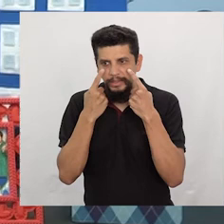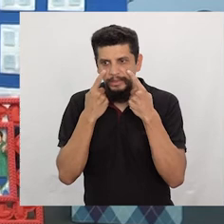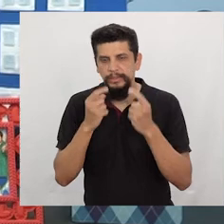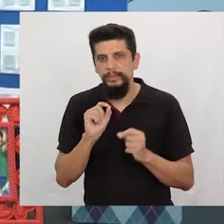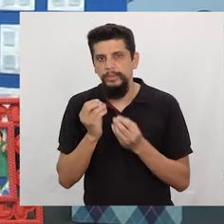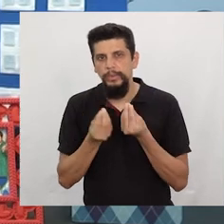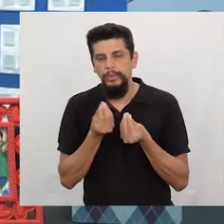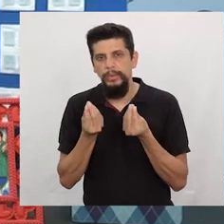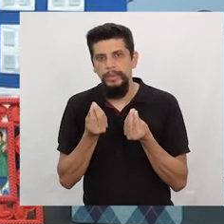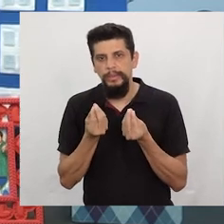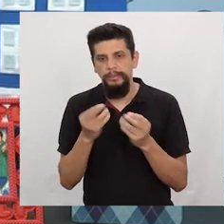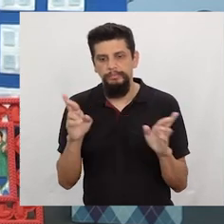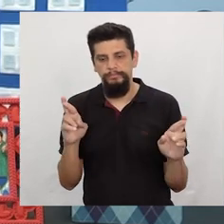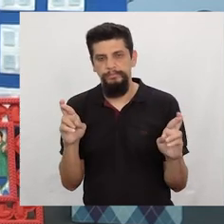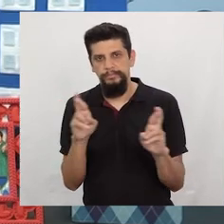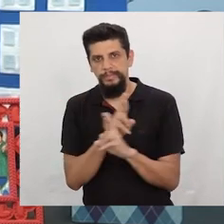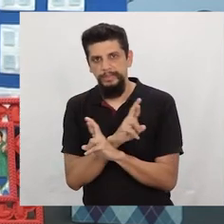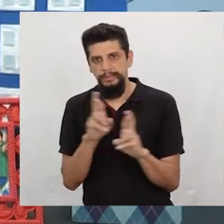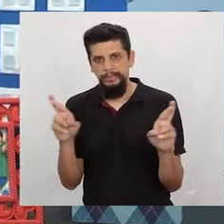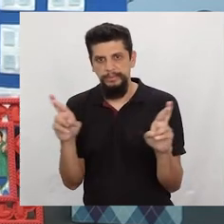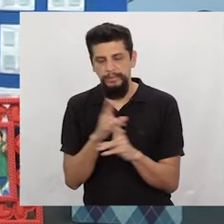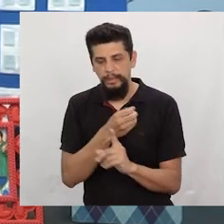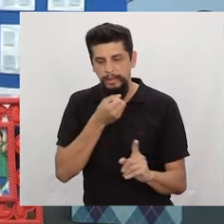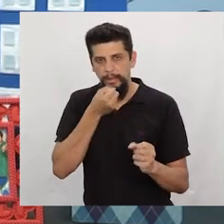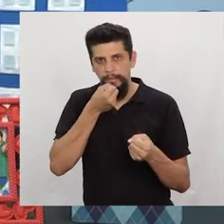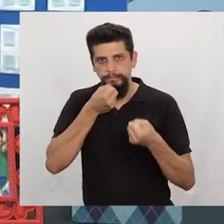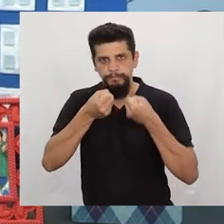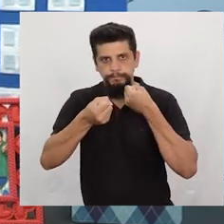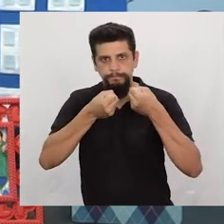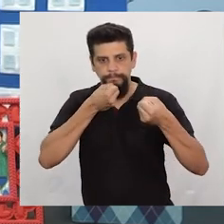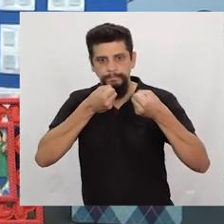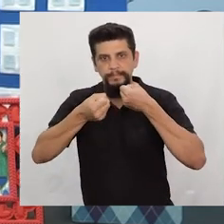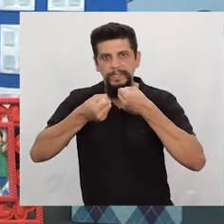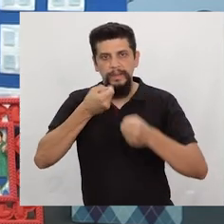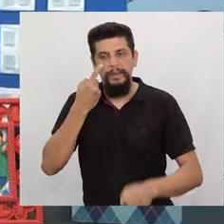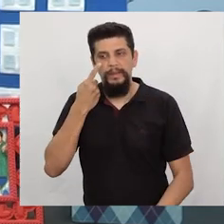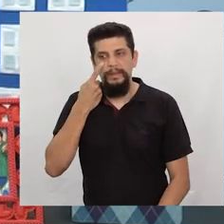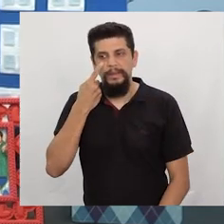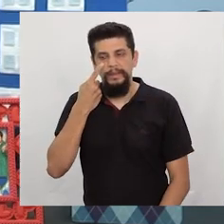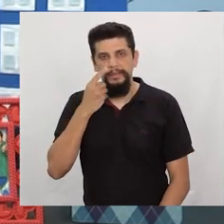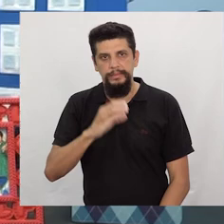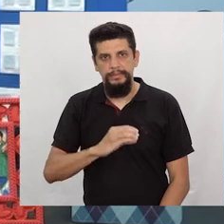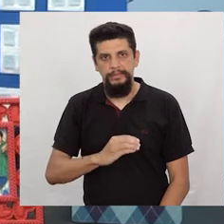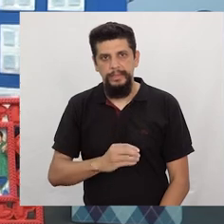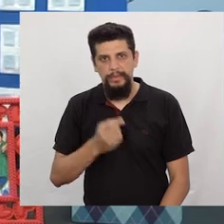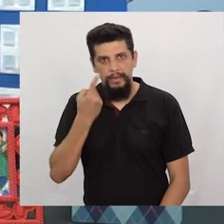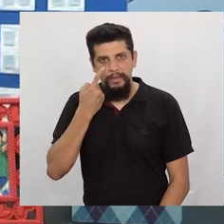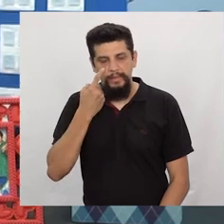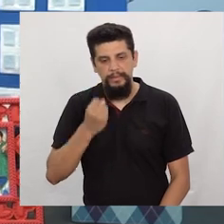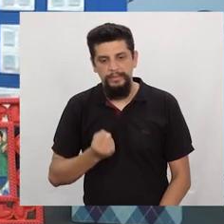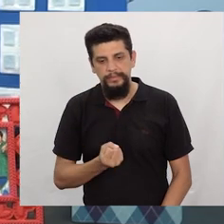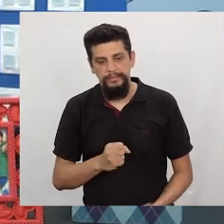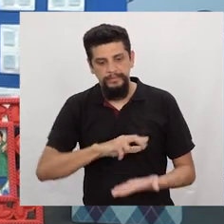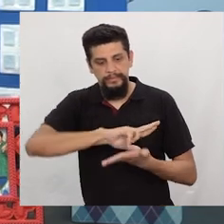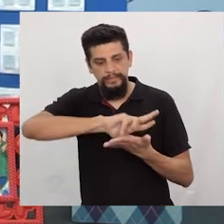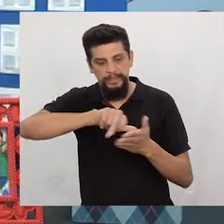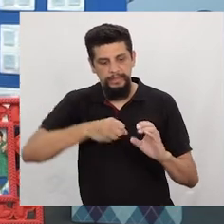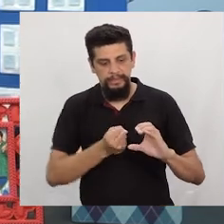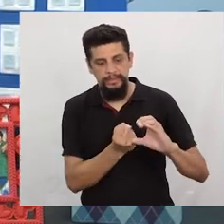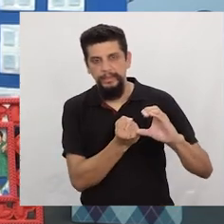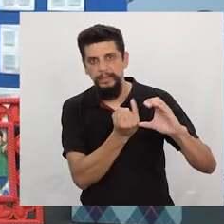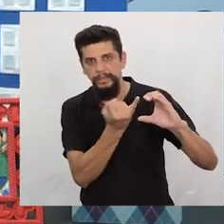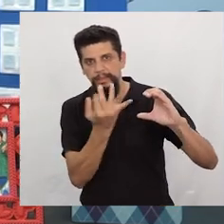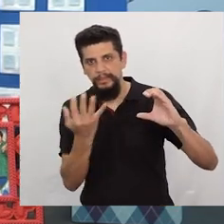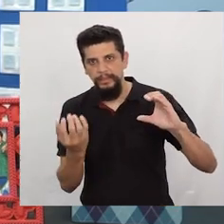ver. E olha só como está relacionada a entrevista do Celso Garcia. Olha só como várias características que